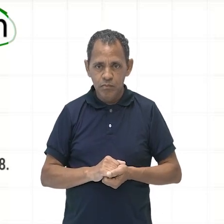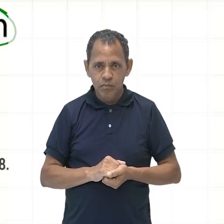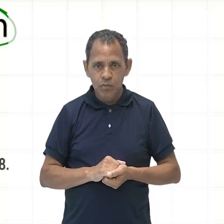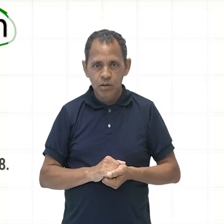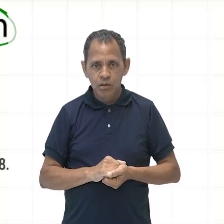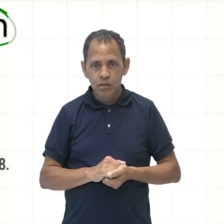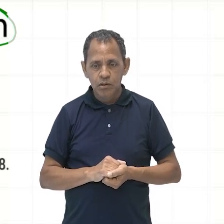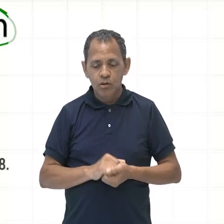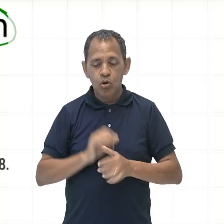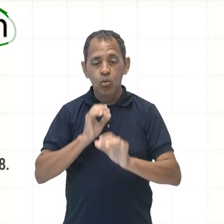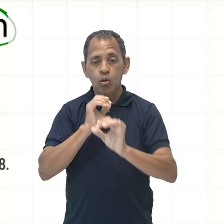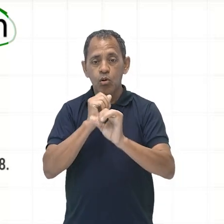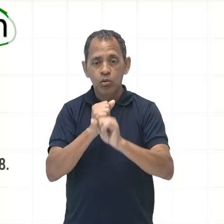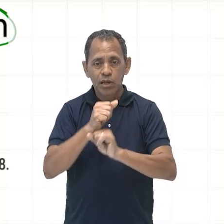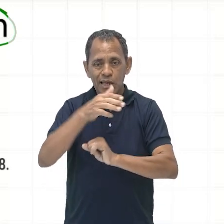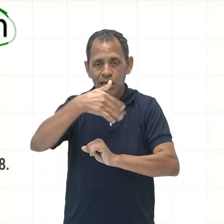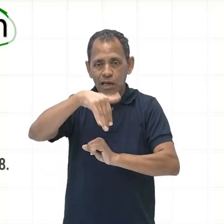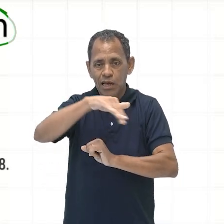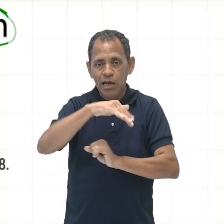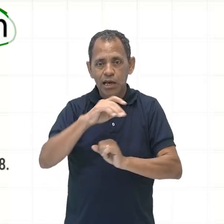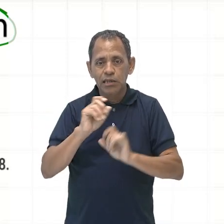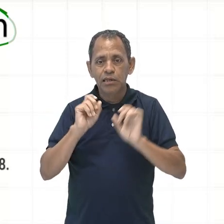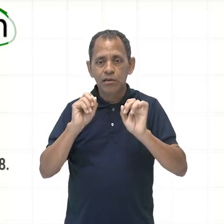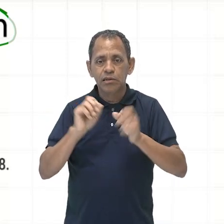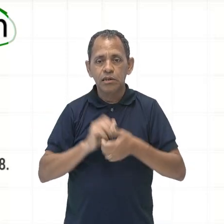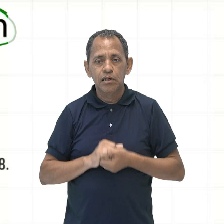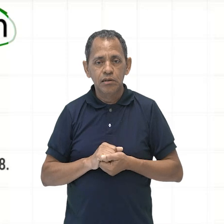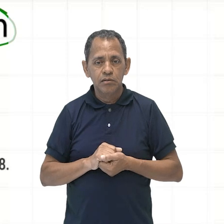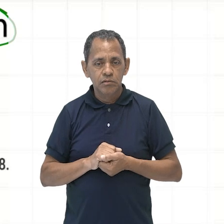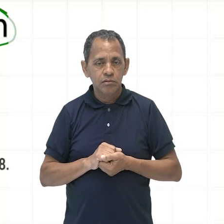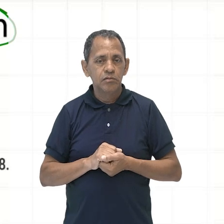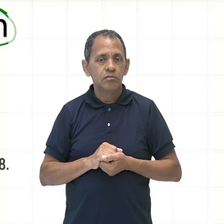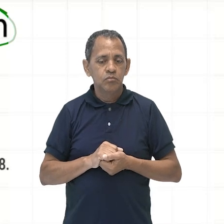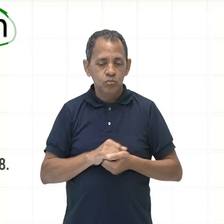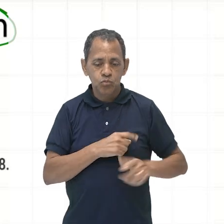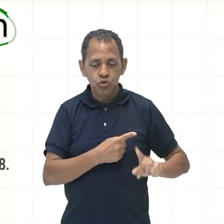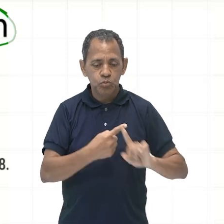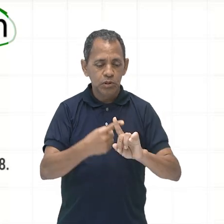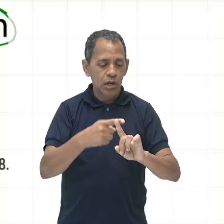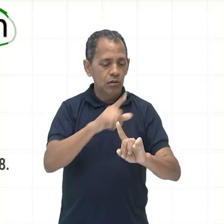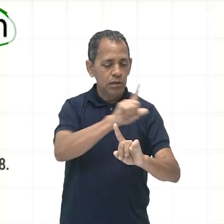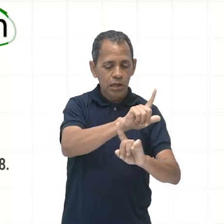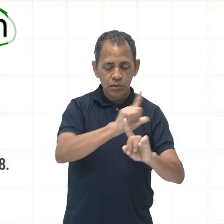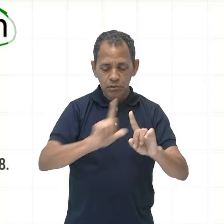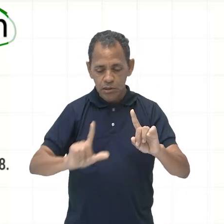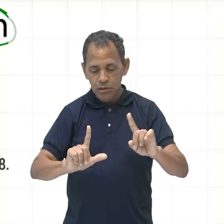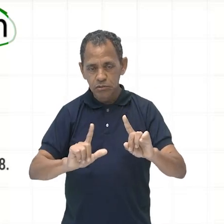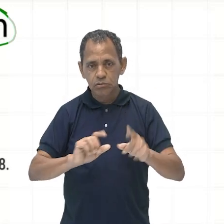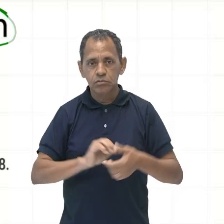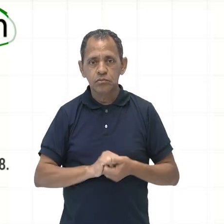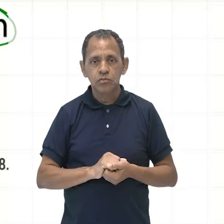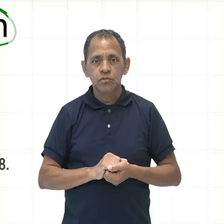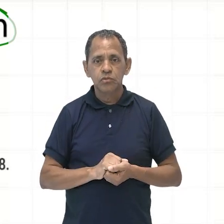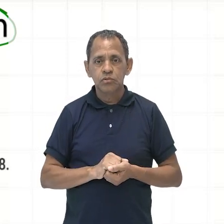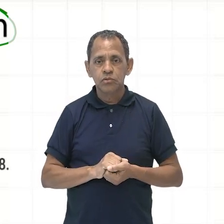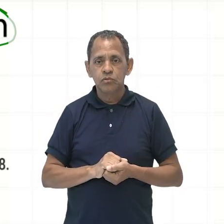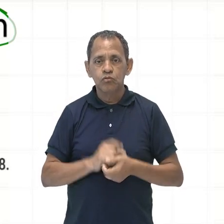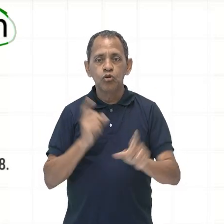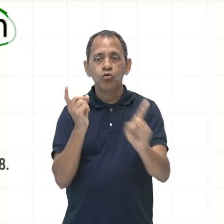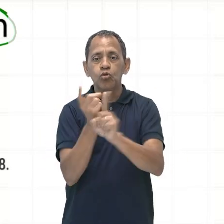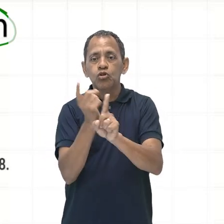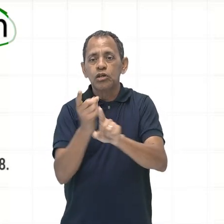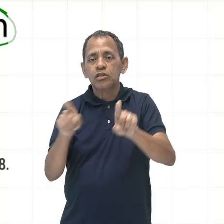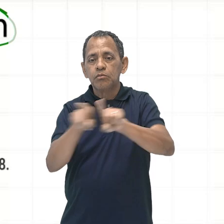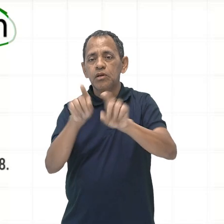aliás, como o cálculo da área é somente multiplicar um lado pelo outro, vou logo fazer o volume, que vai ser